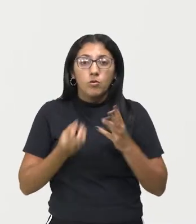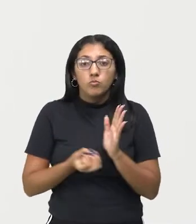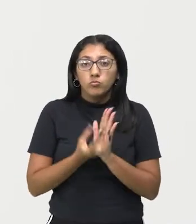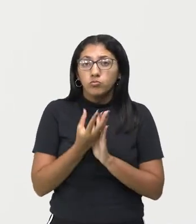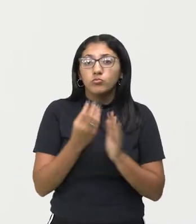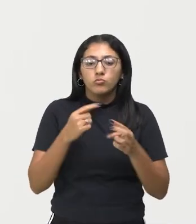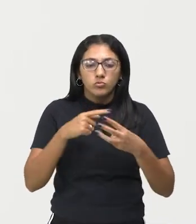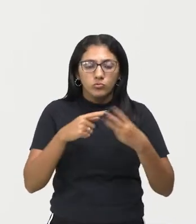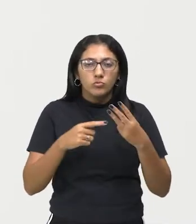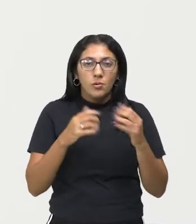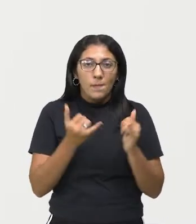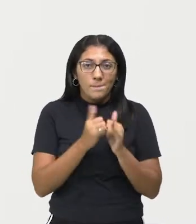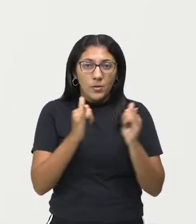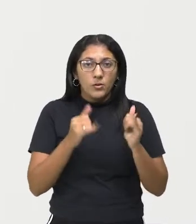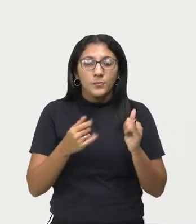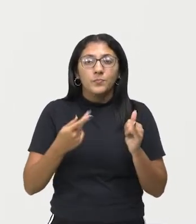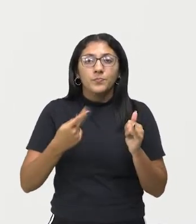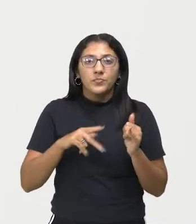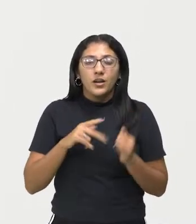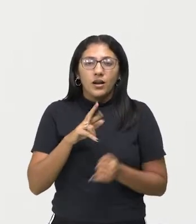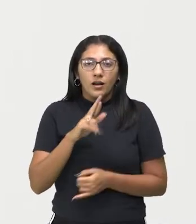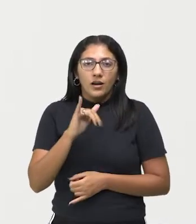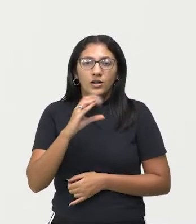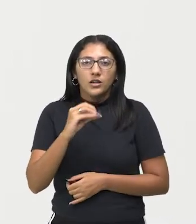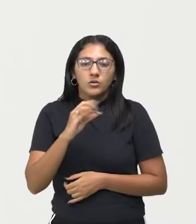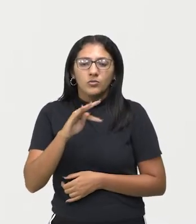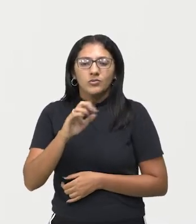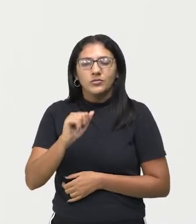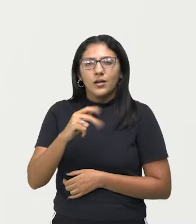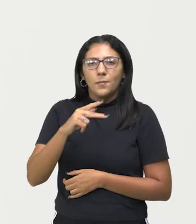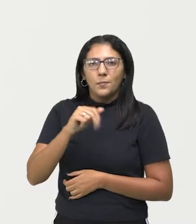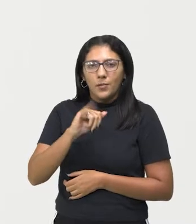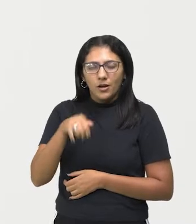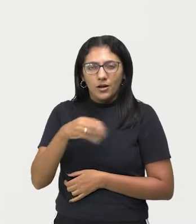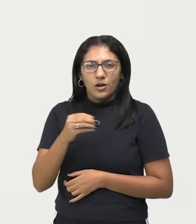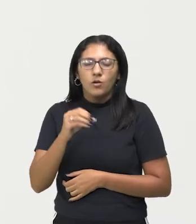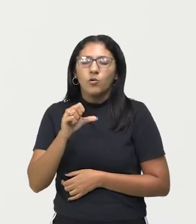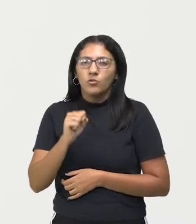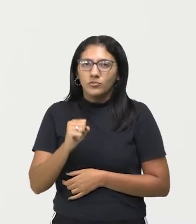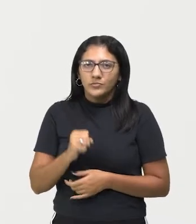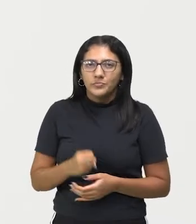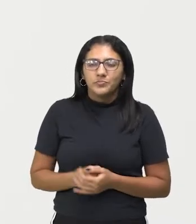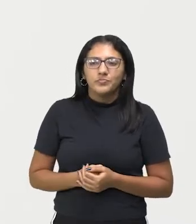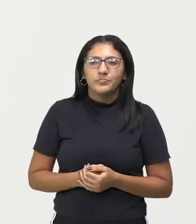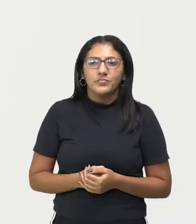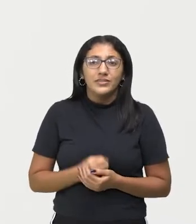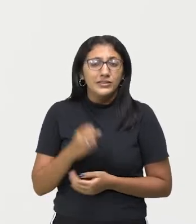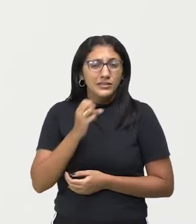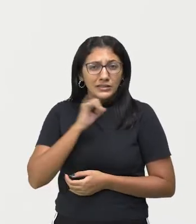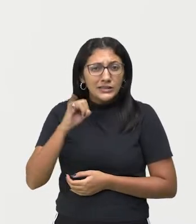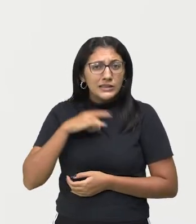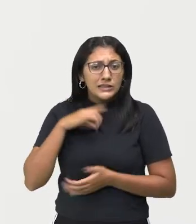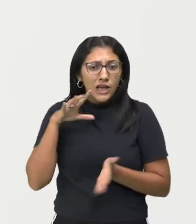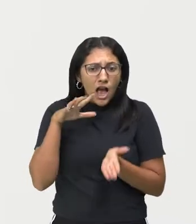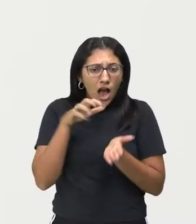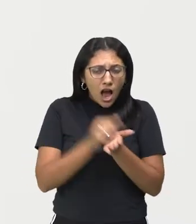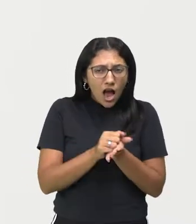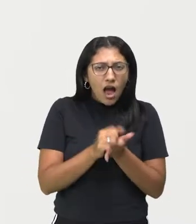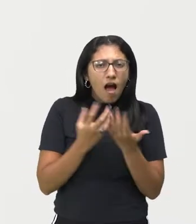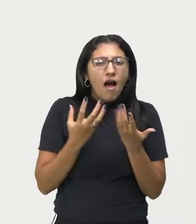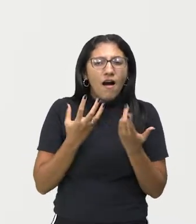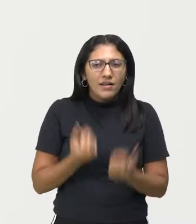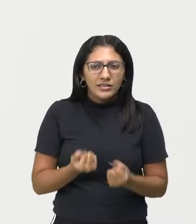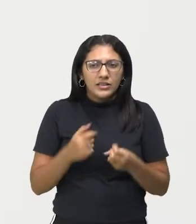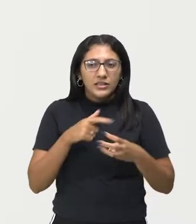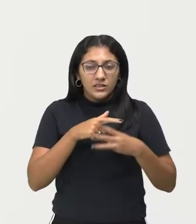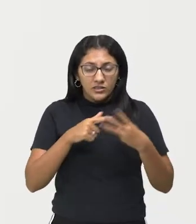usinas hidrelétricas na bacia do rio Tapajós. Então a gente vai ter, se for aprovado, essas três,